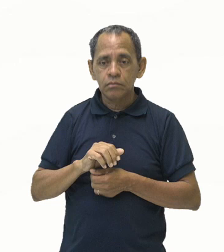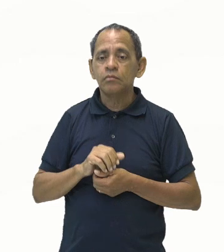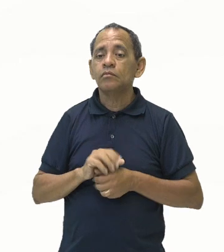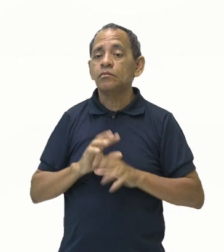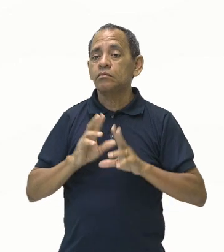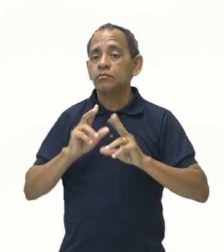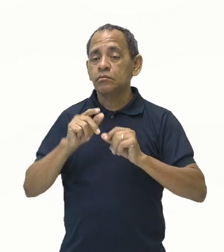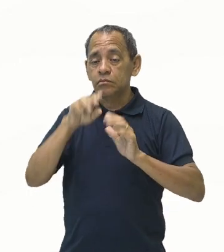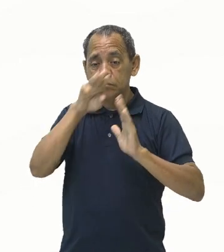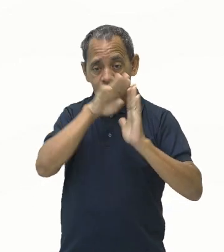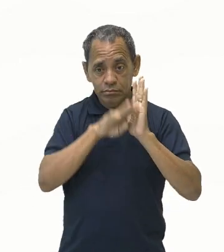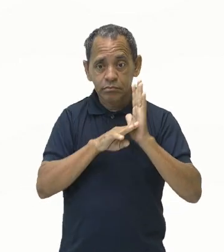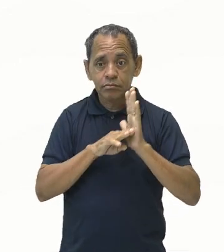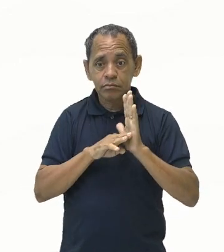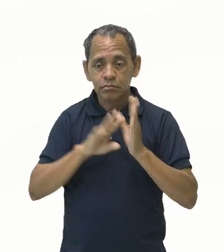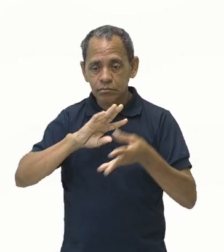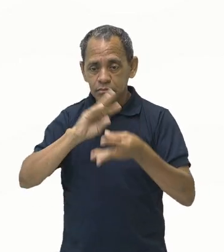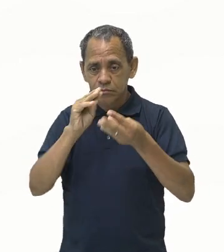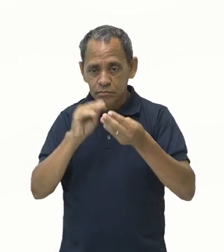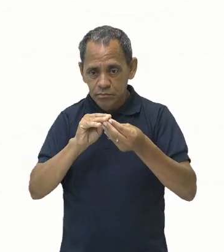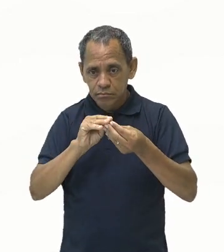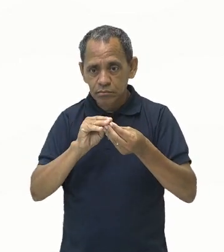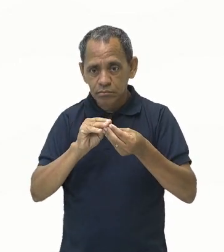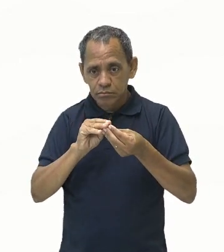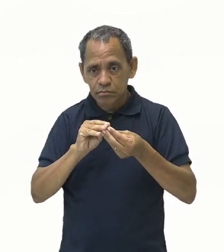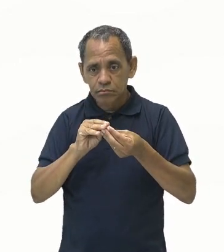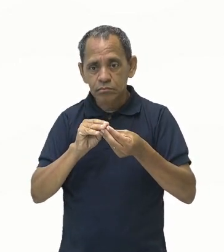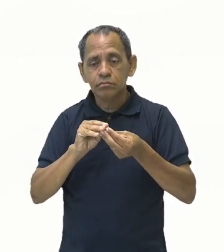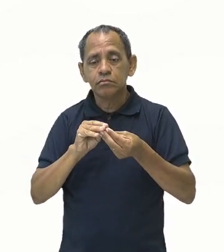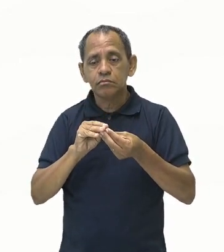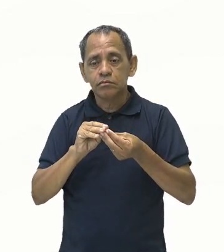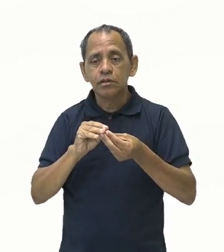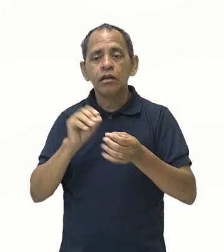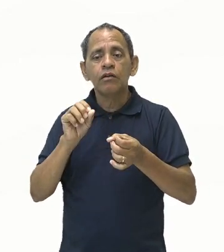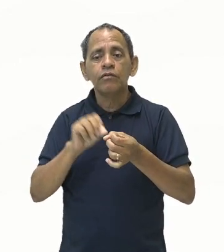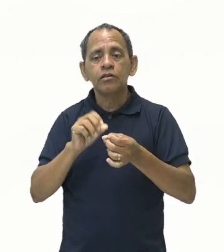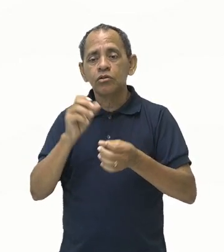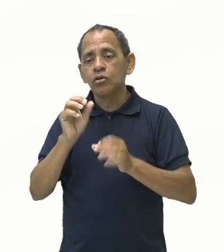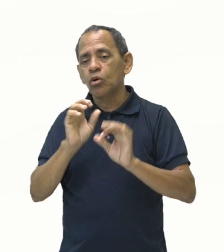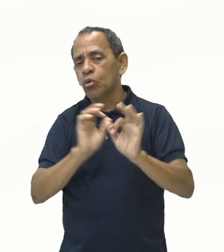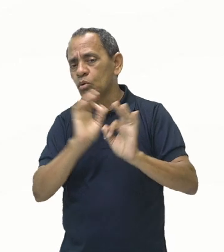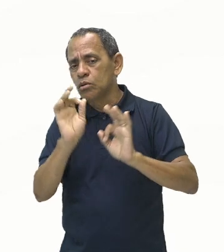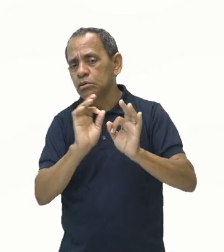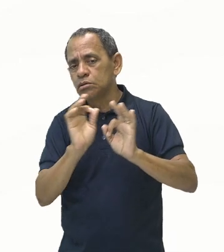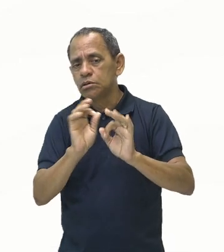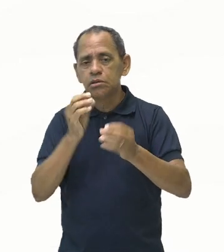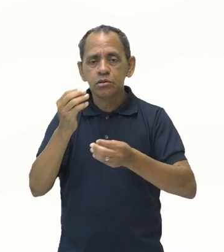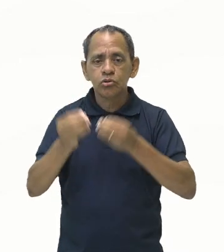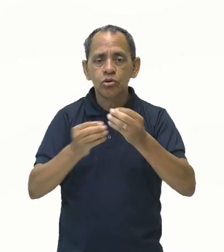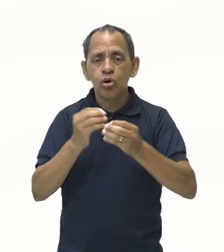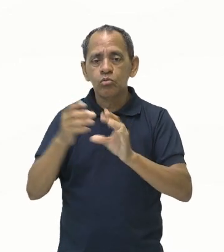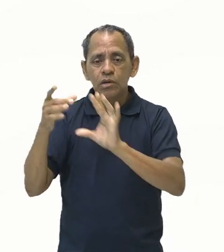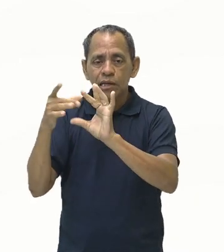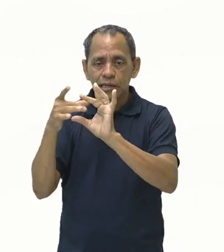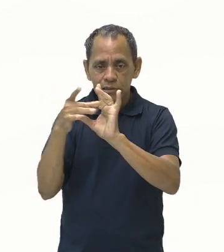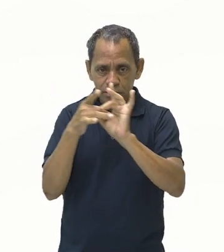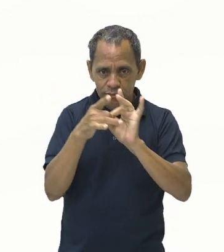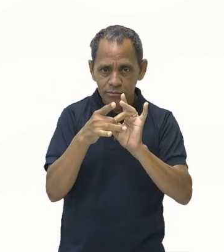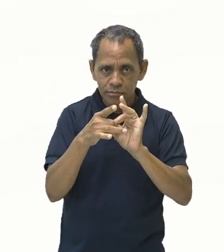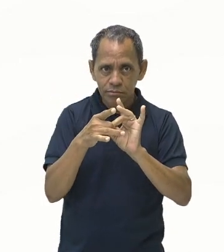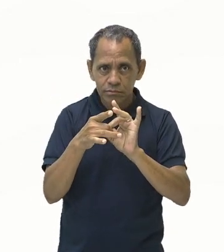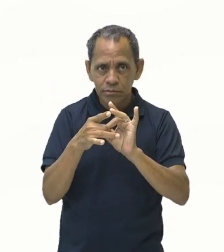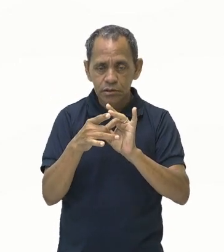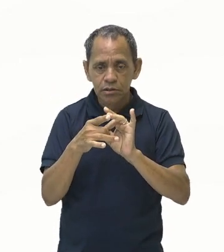dos compostos aí, elas são feitas, são organizadas dessa forma, quanto à cadeia, a disposição